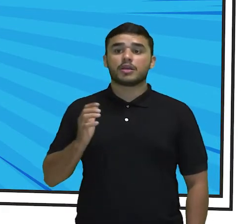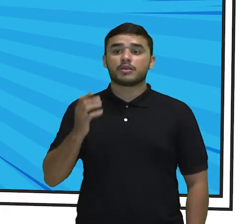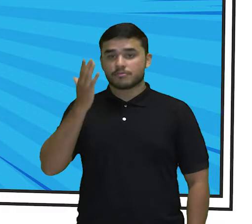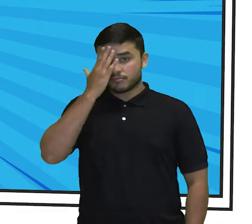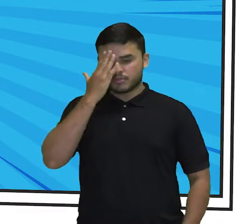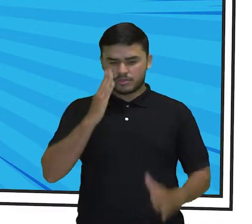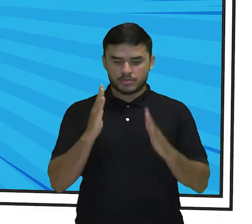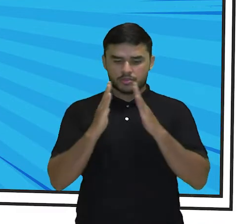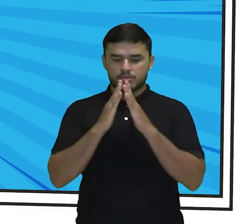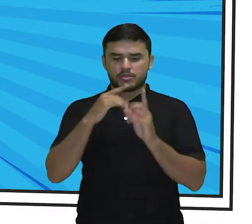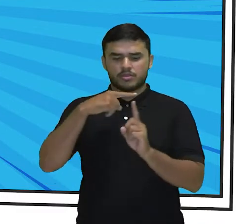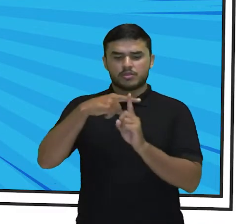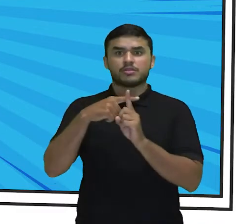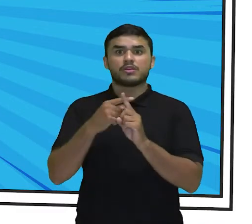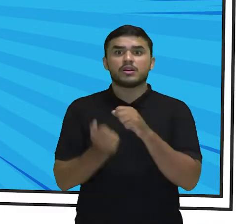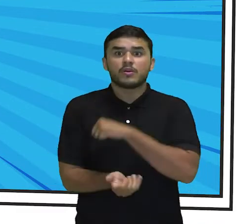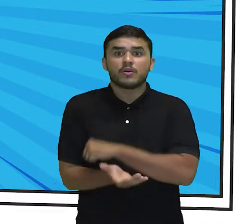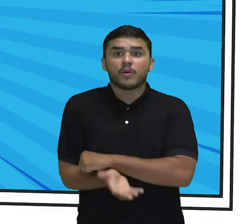igreja era corrupta,